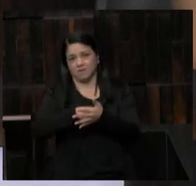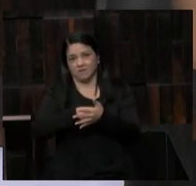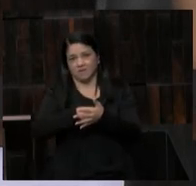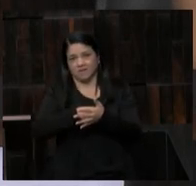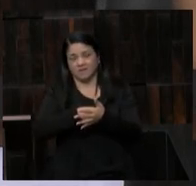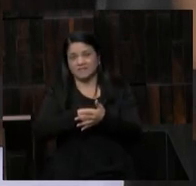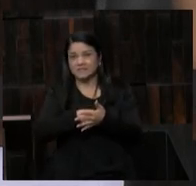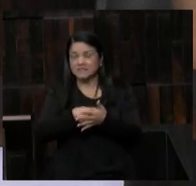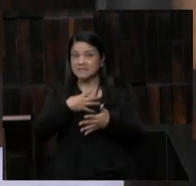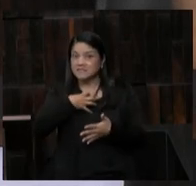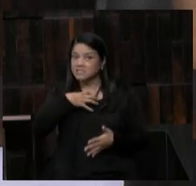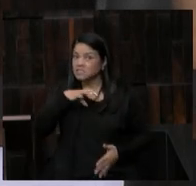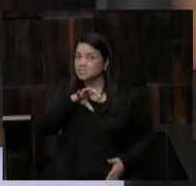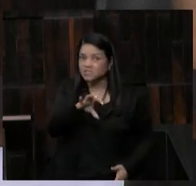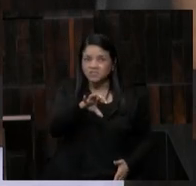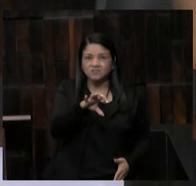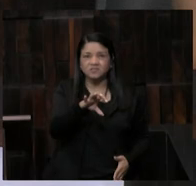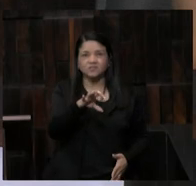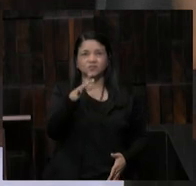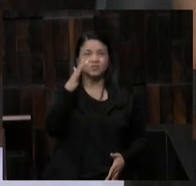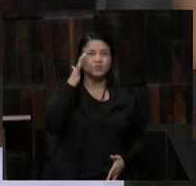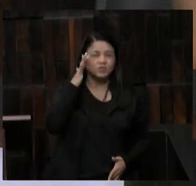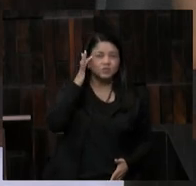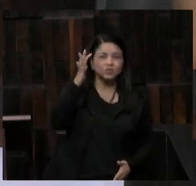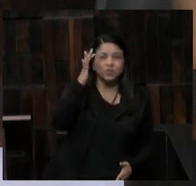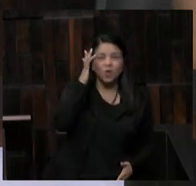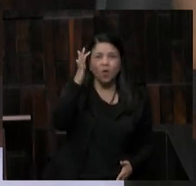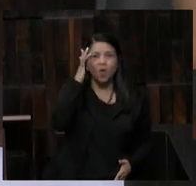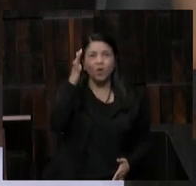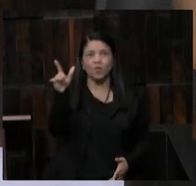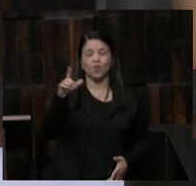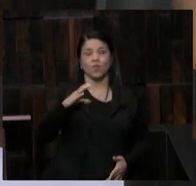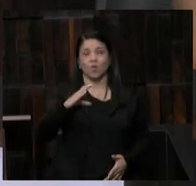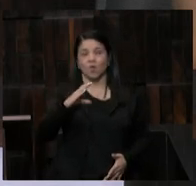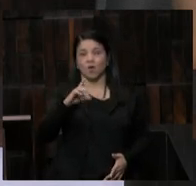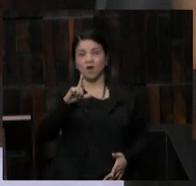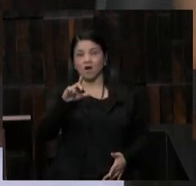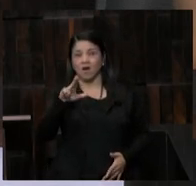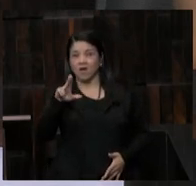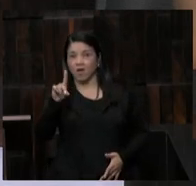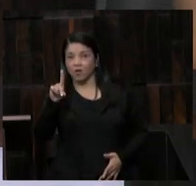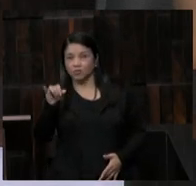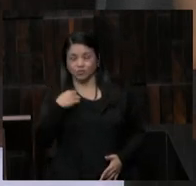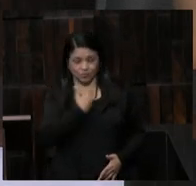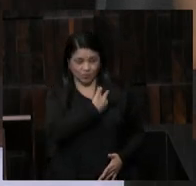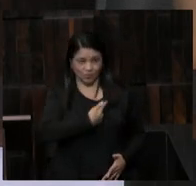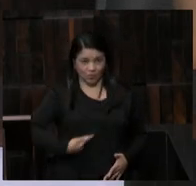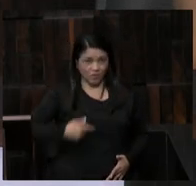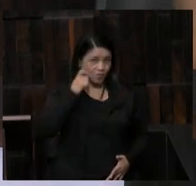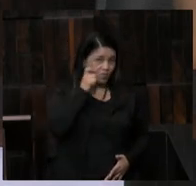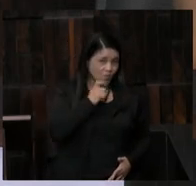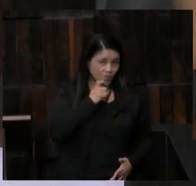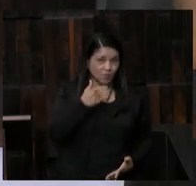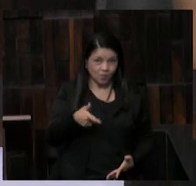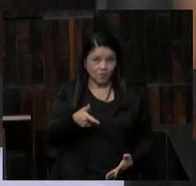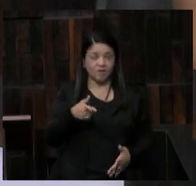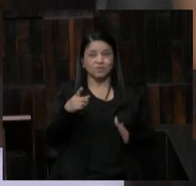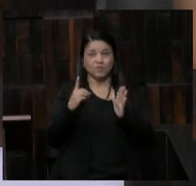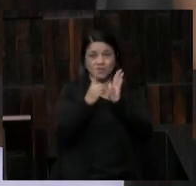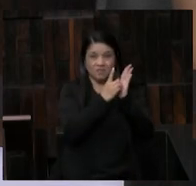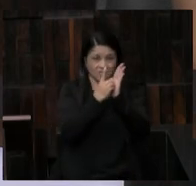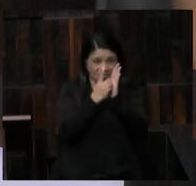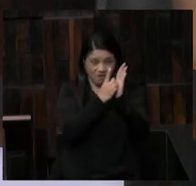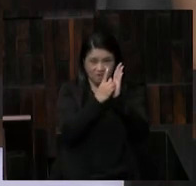nesse sentido que tem sido o sonho, lá o Cláudio dizia hoje, o governador dizia hoje lá no Detran,